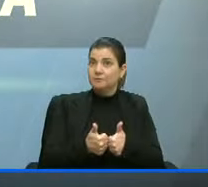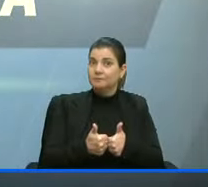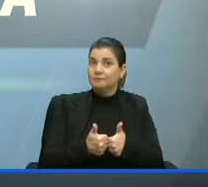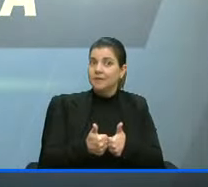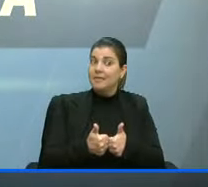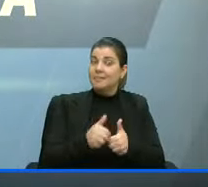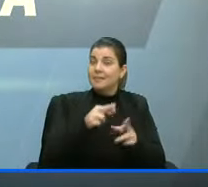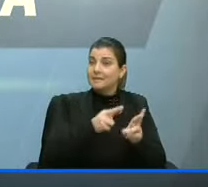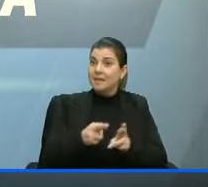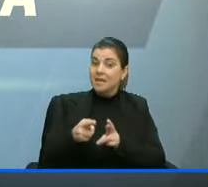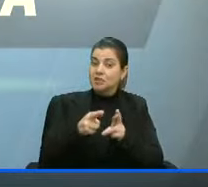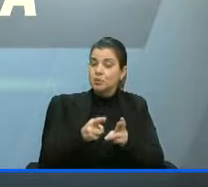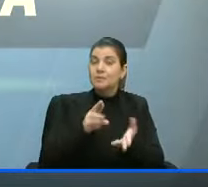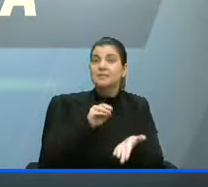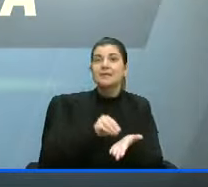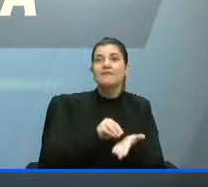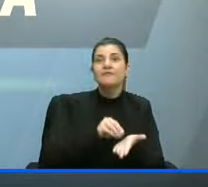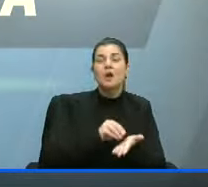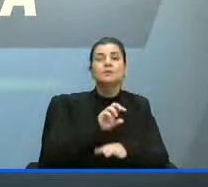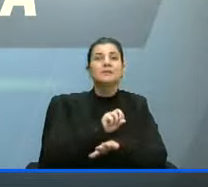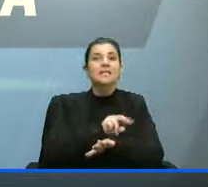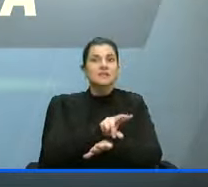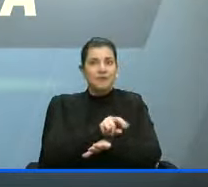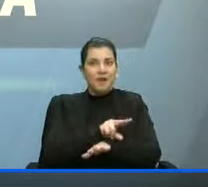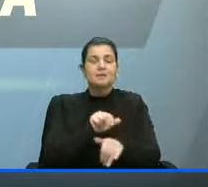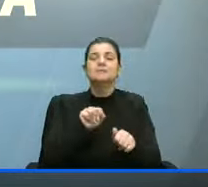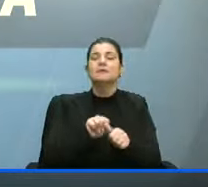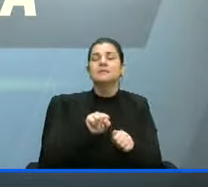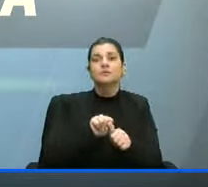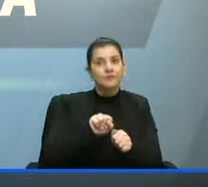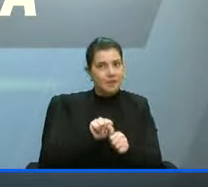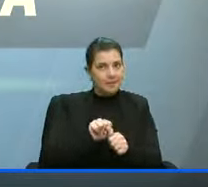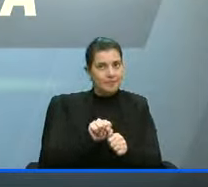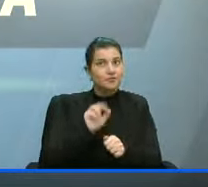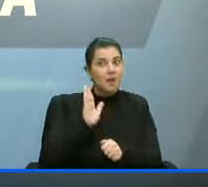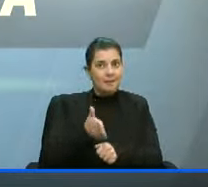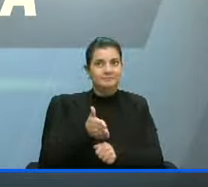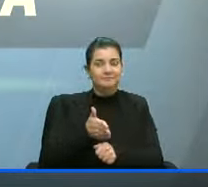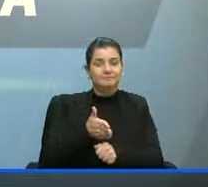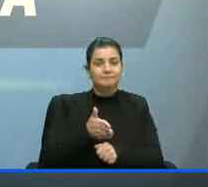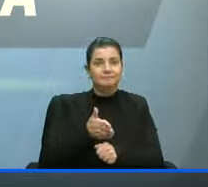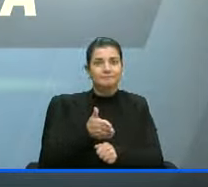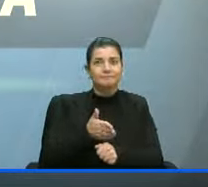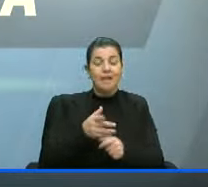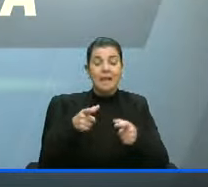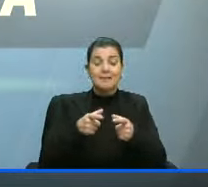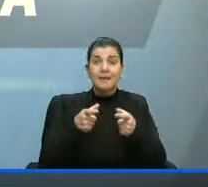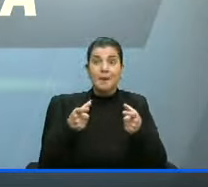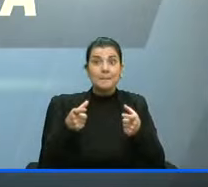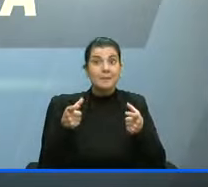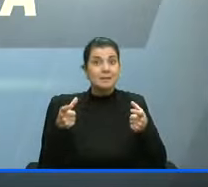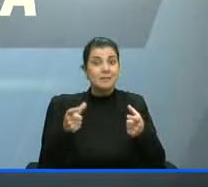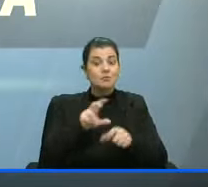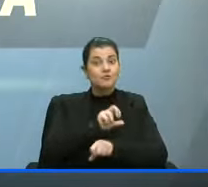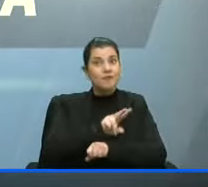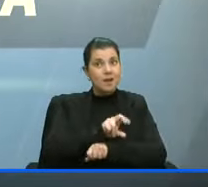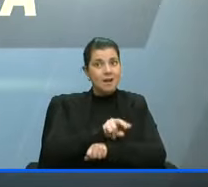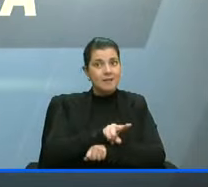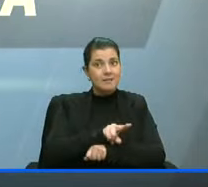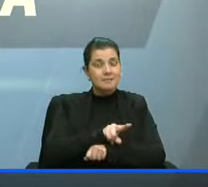das regiões e da falta das vagas, ele está sendo feito. Tá? E a ampliação das